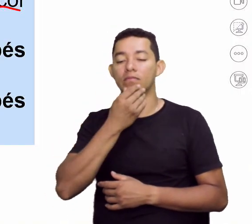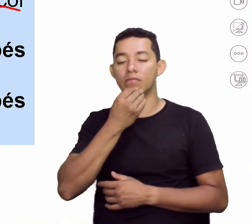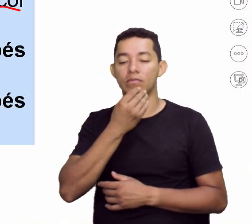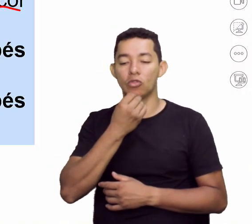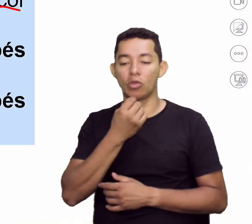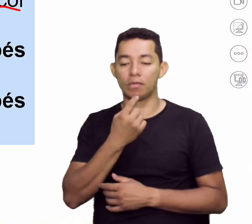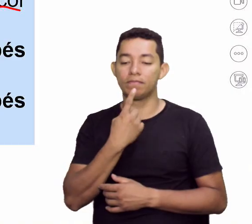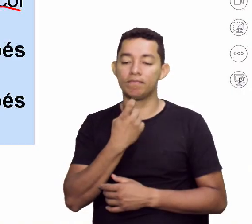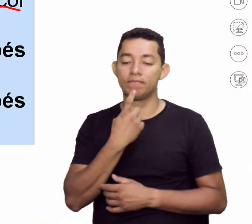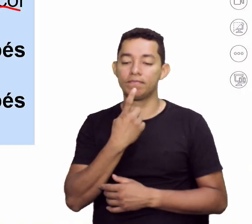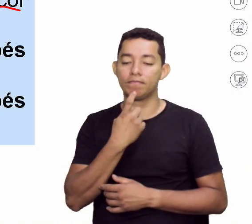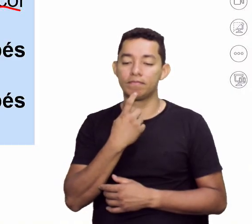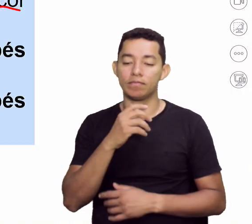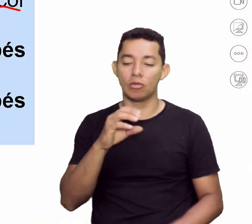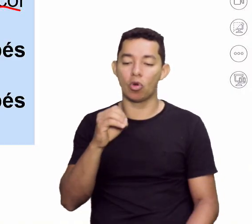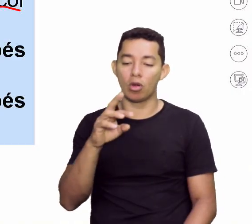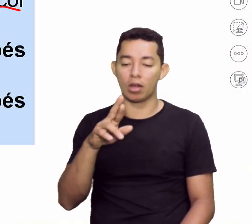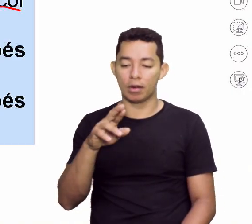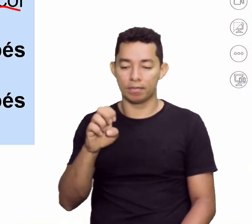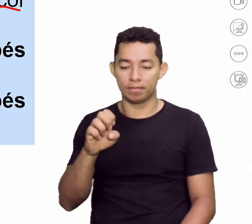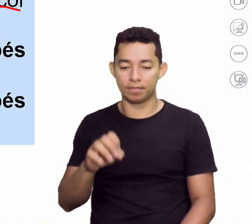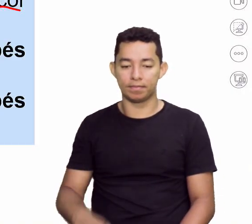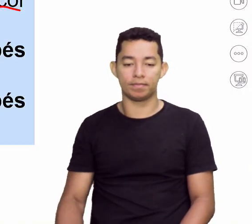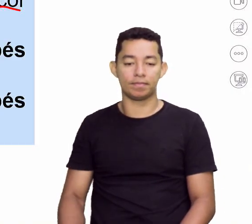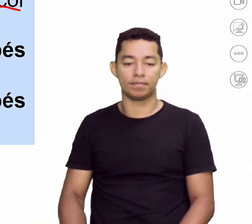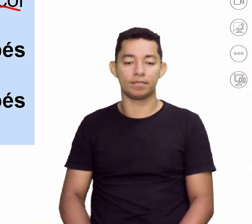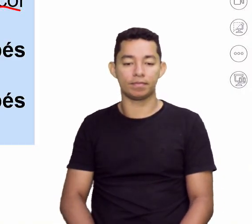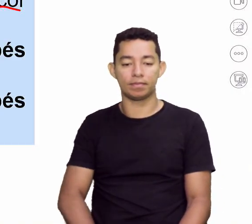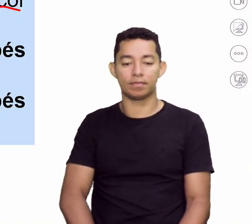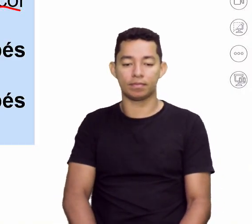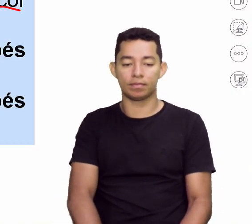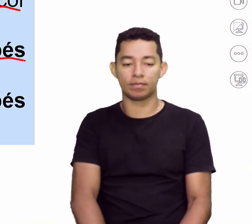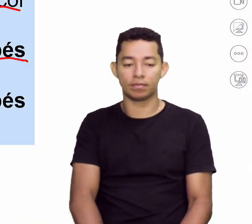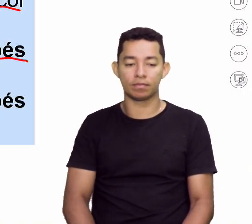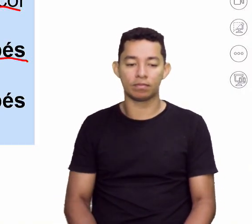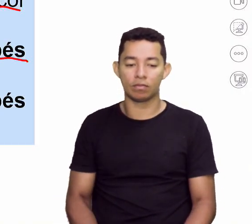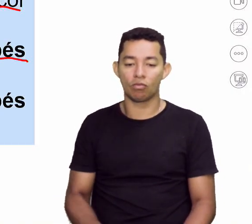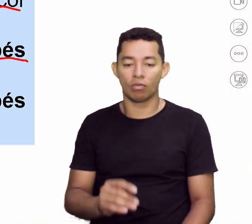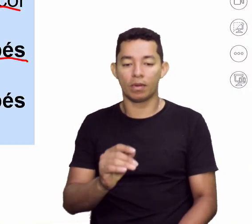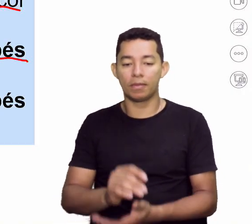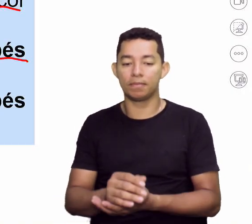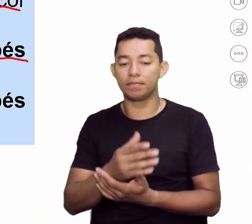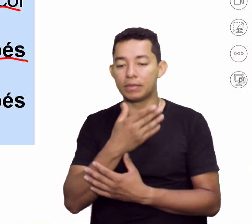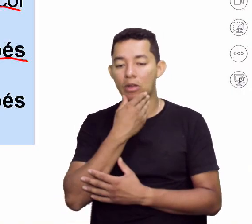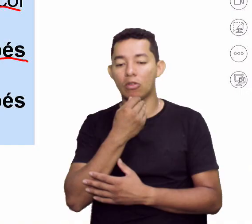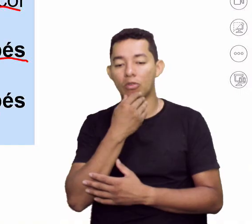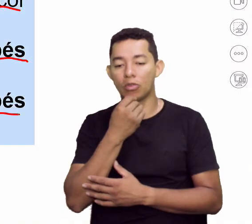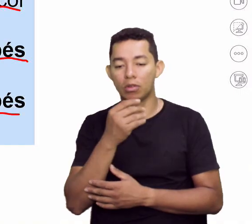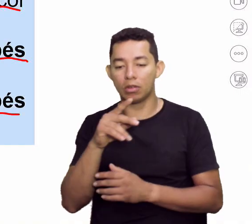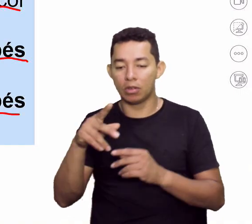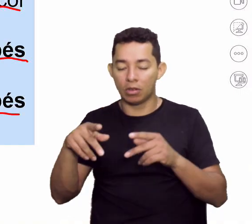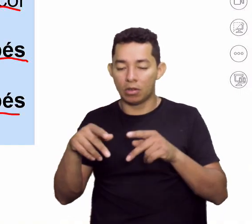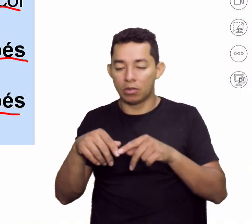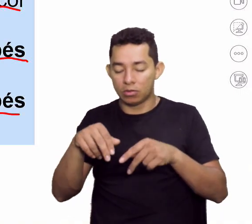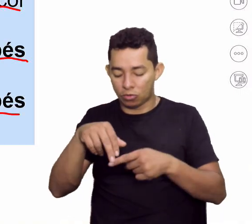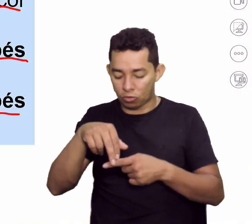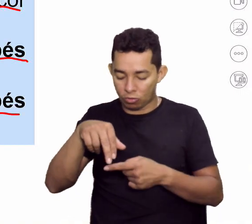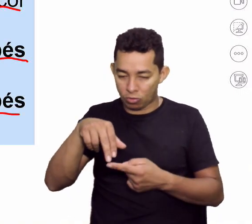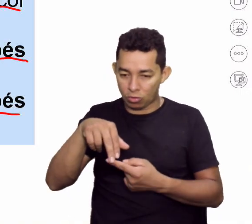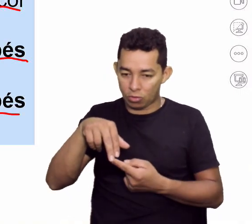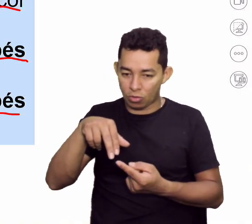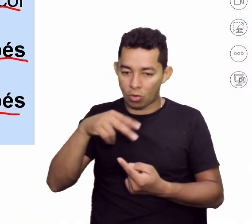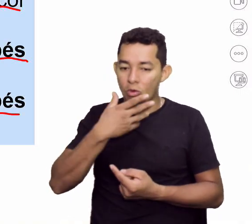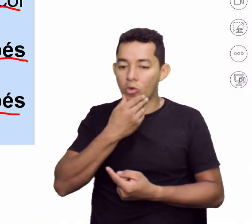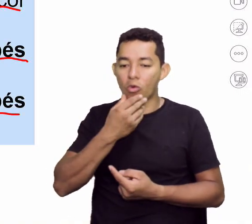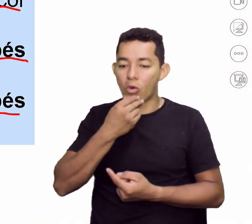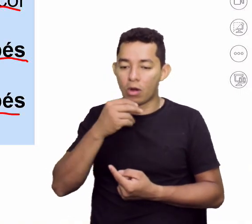de vermelho ocre, tá? Os homens com os pés separados e as mulheres com os pés juntos. Estão vendo